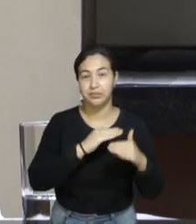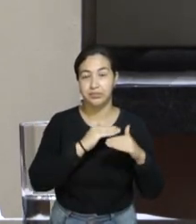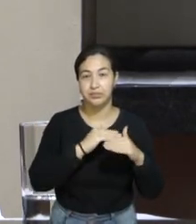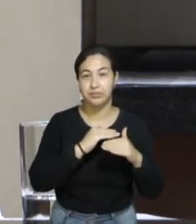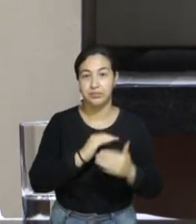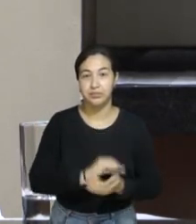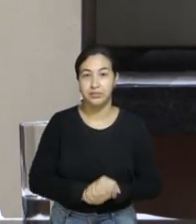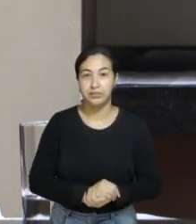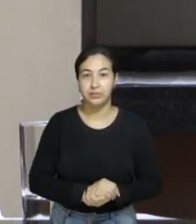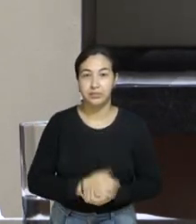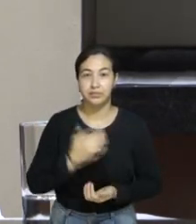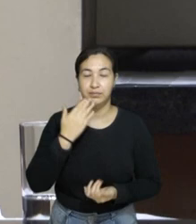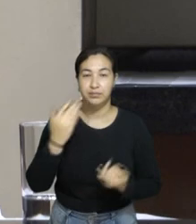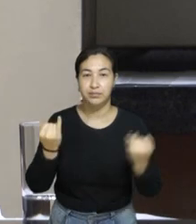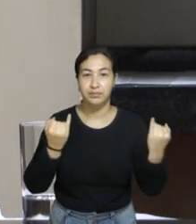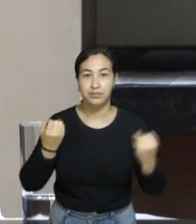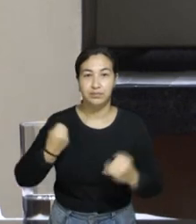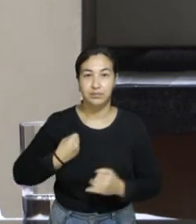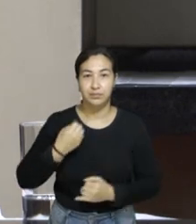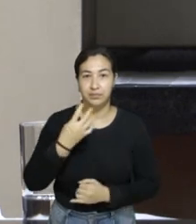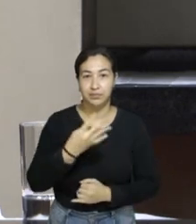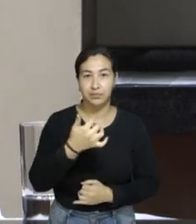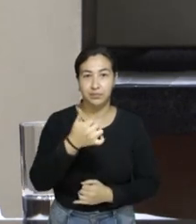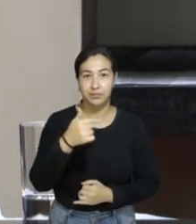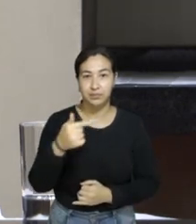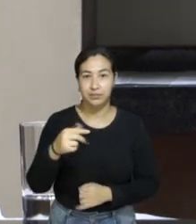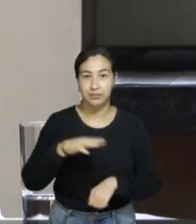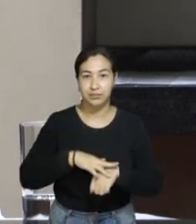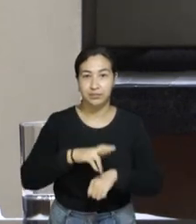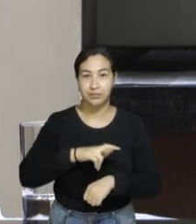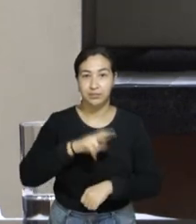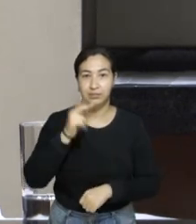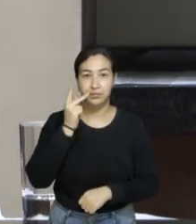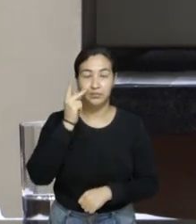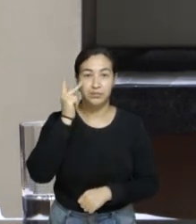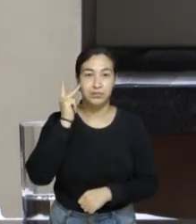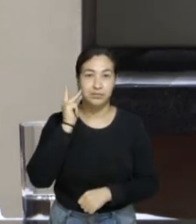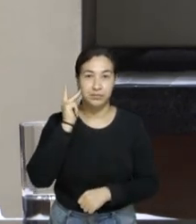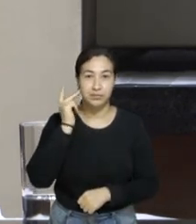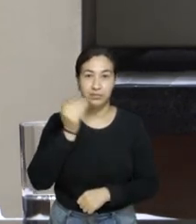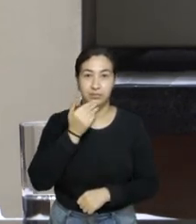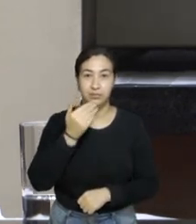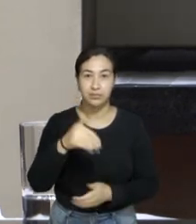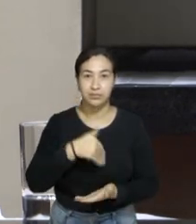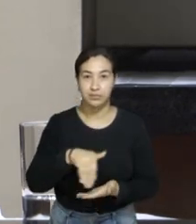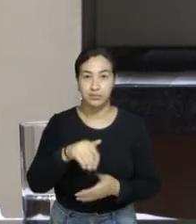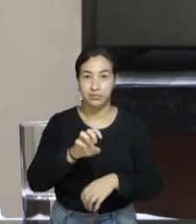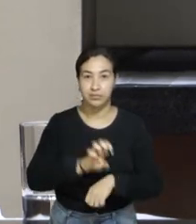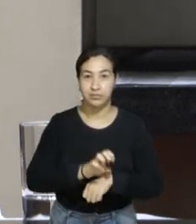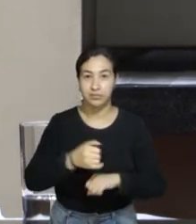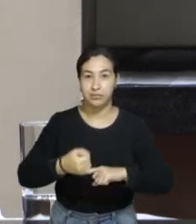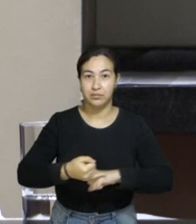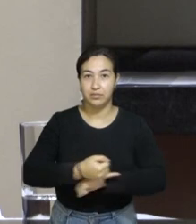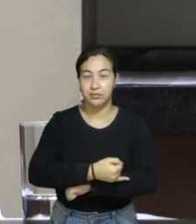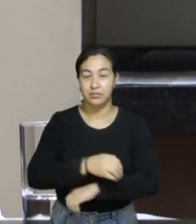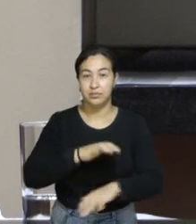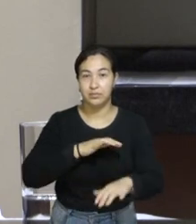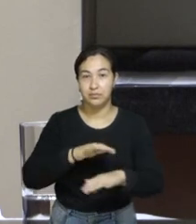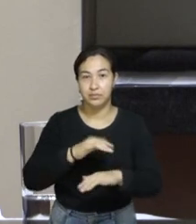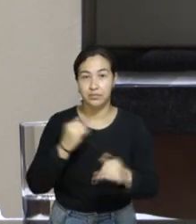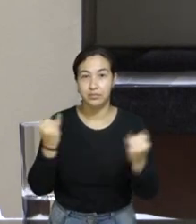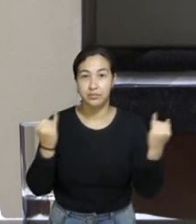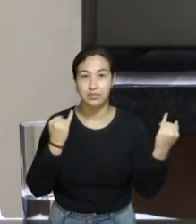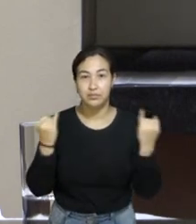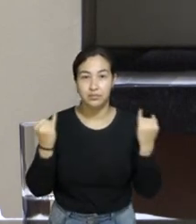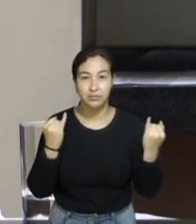por unanimidade. Pedido de informação 417, autor deputado Pepe Colasso, solicitando ao secretário de Estado da Infraestrutura e Mobilidade informações